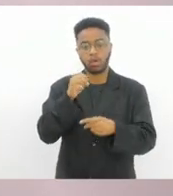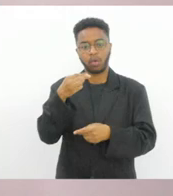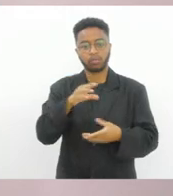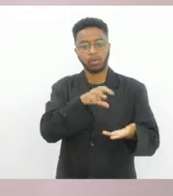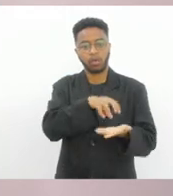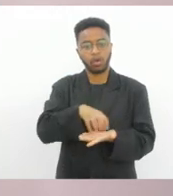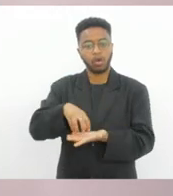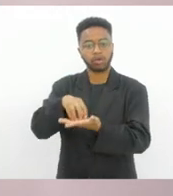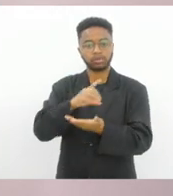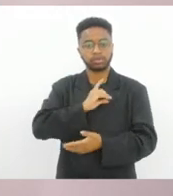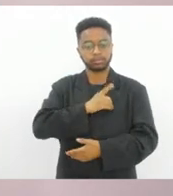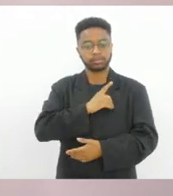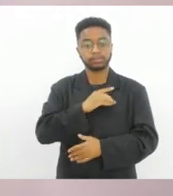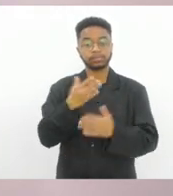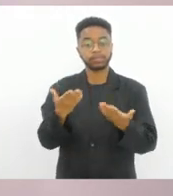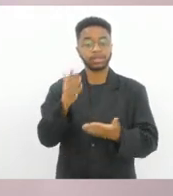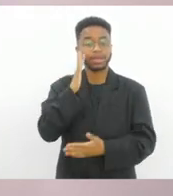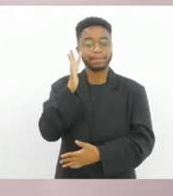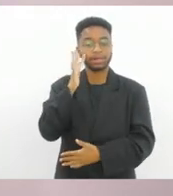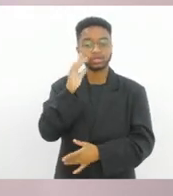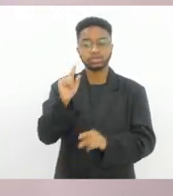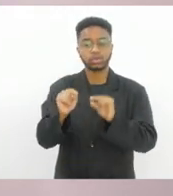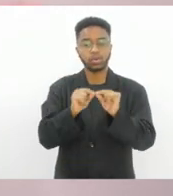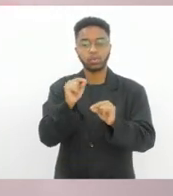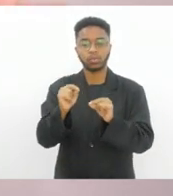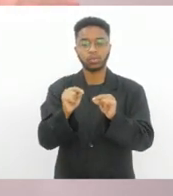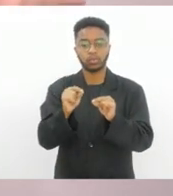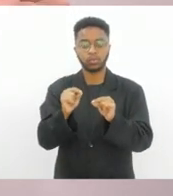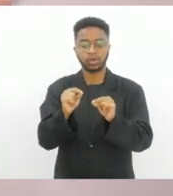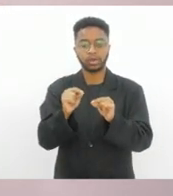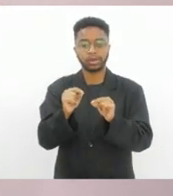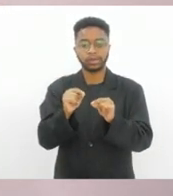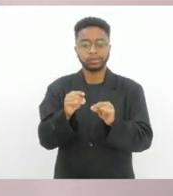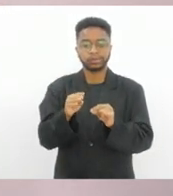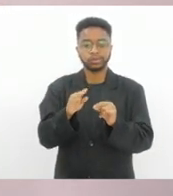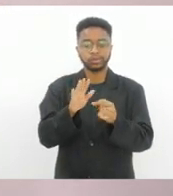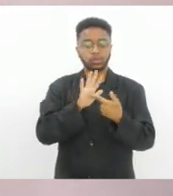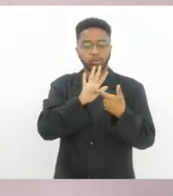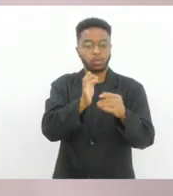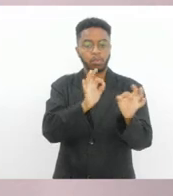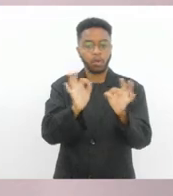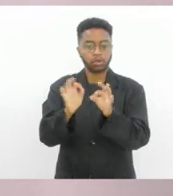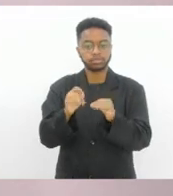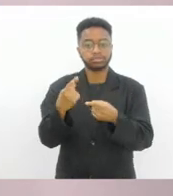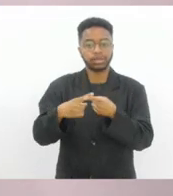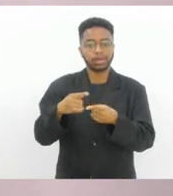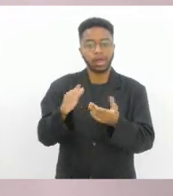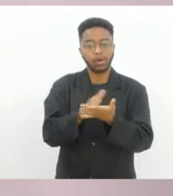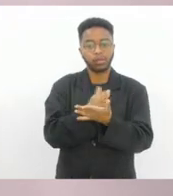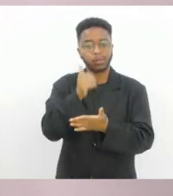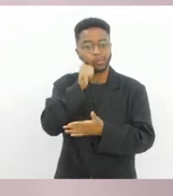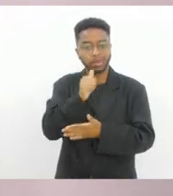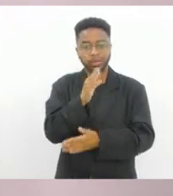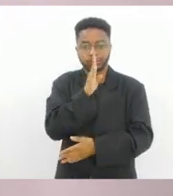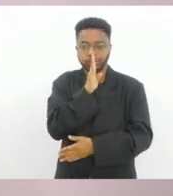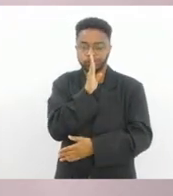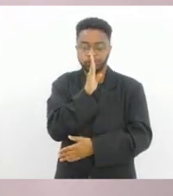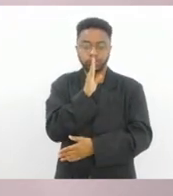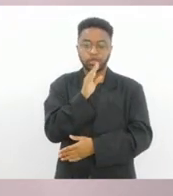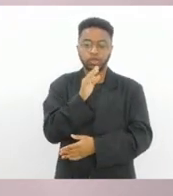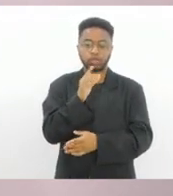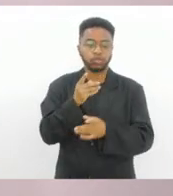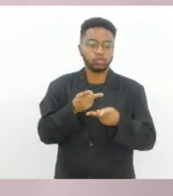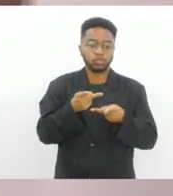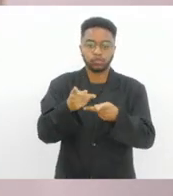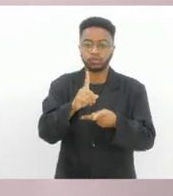de delegacias, vocês imaginam os dados que são subnotificados, as mulheres que não aparecem, as mulheres que estão indo lá no CIAN, que estão